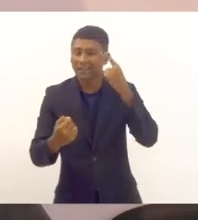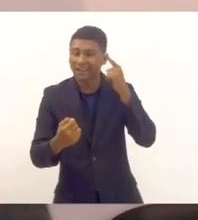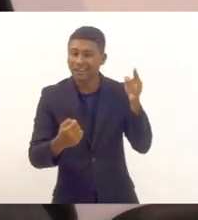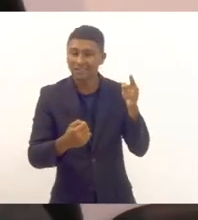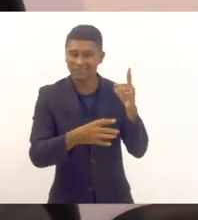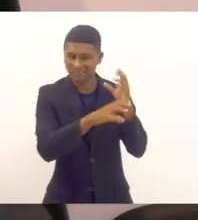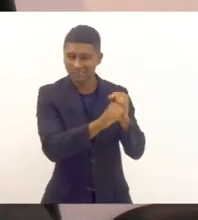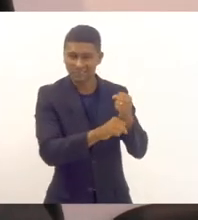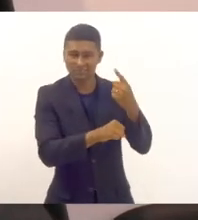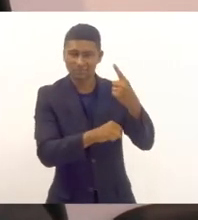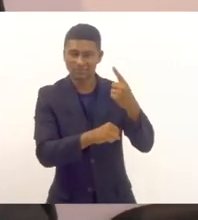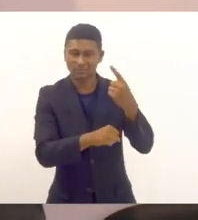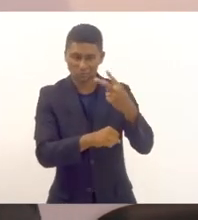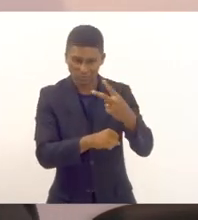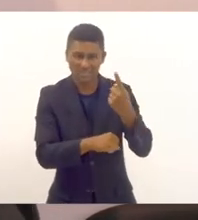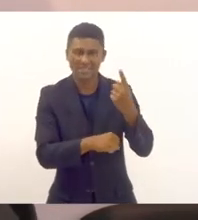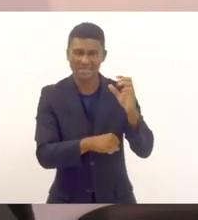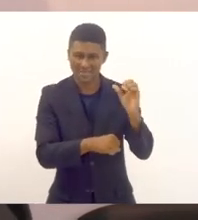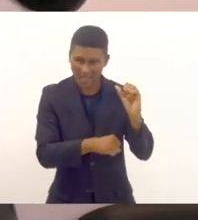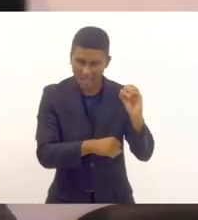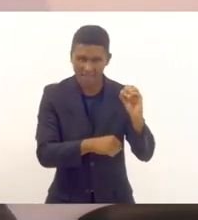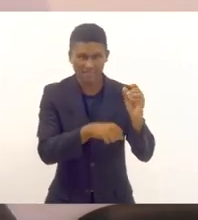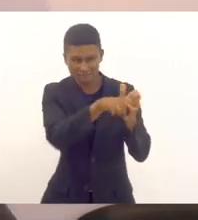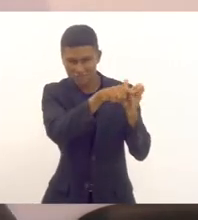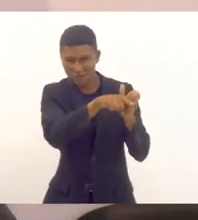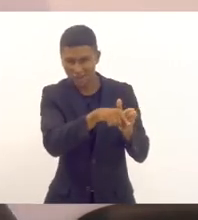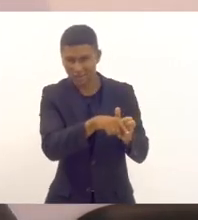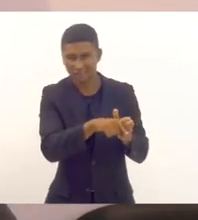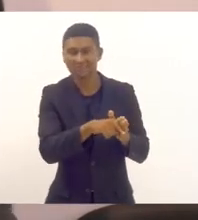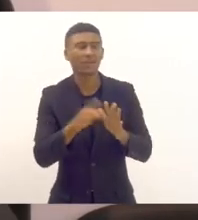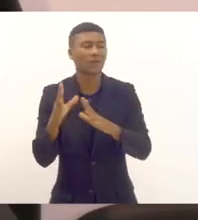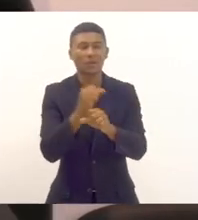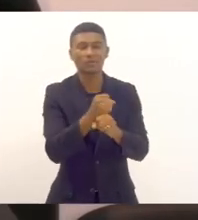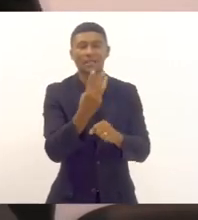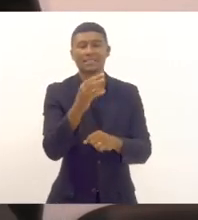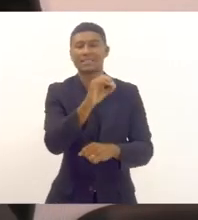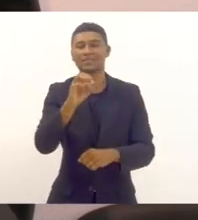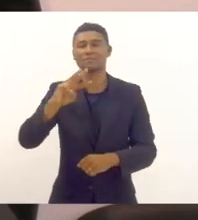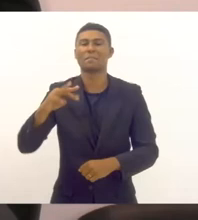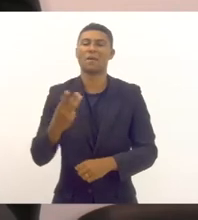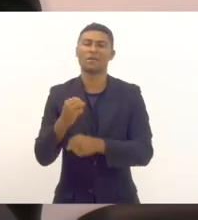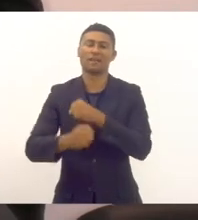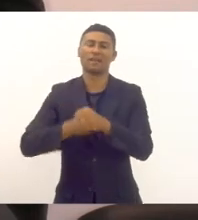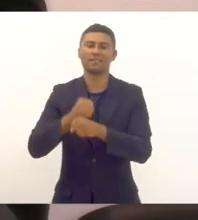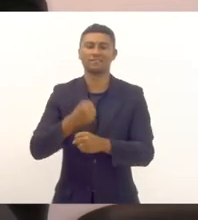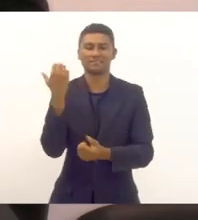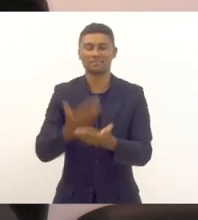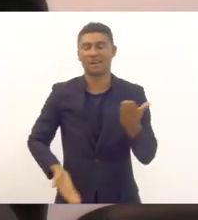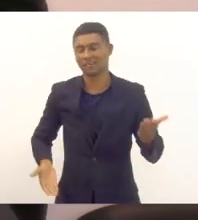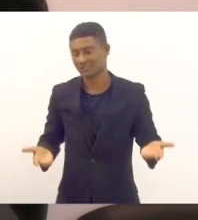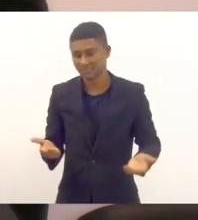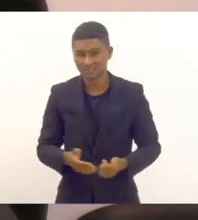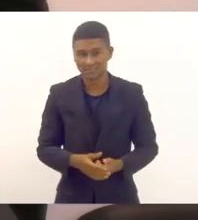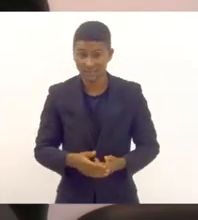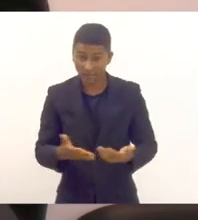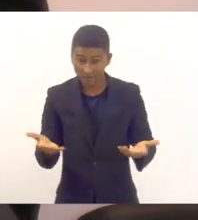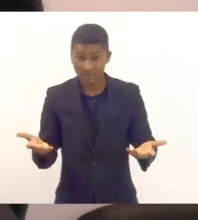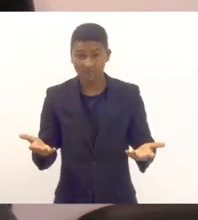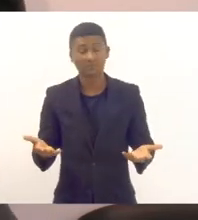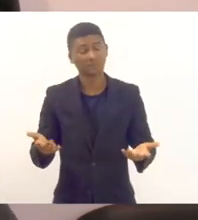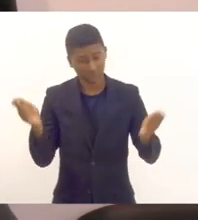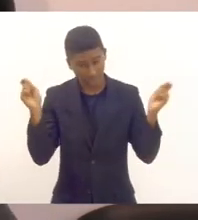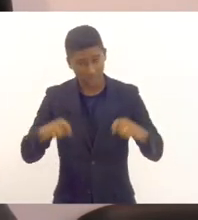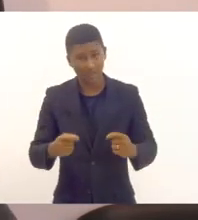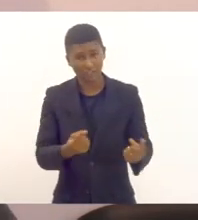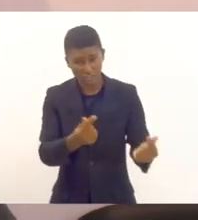215 da vistoria, a gente está falando de 300 milhões anual. pô, o que, é que pode fazer com 300 milhões anual? Muita coisa,